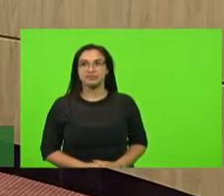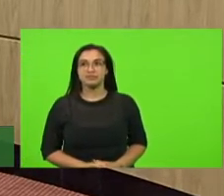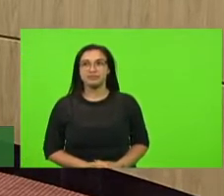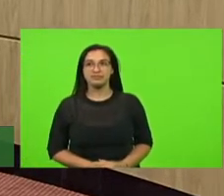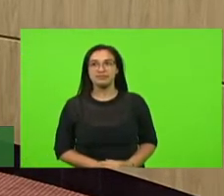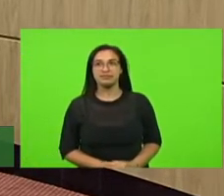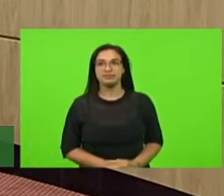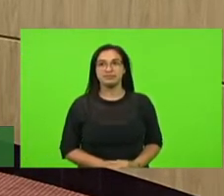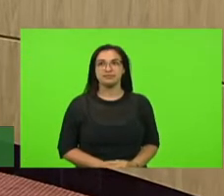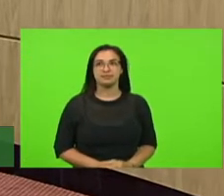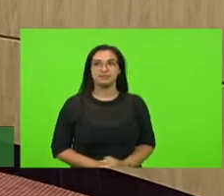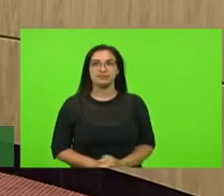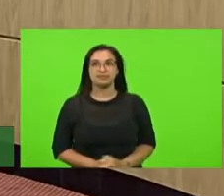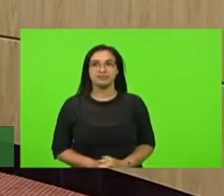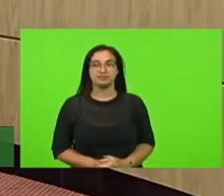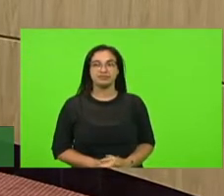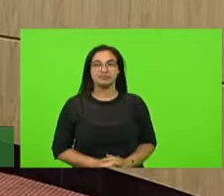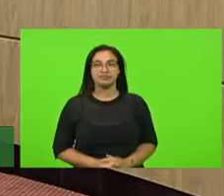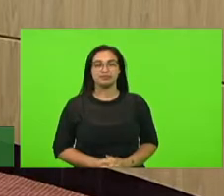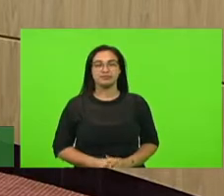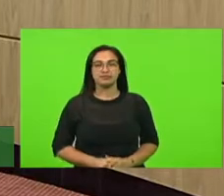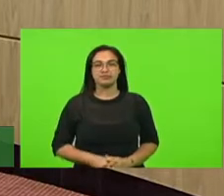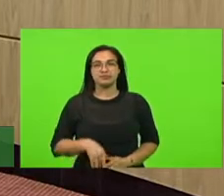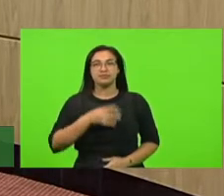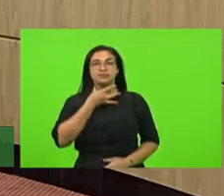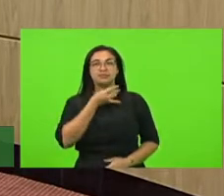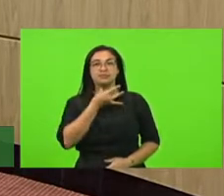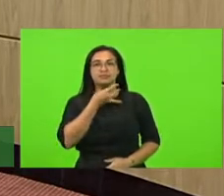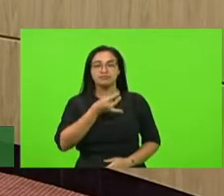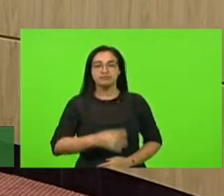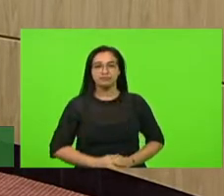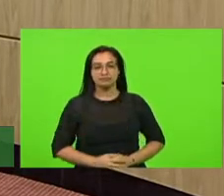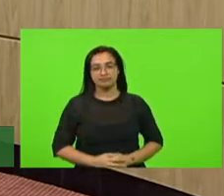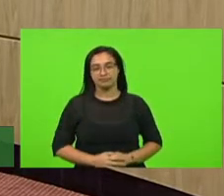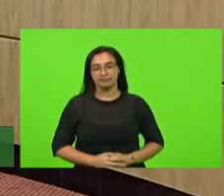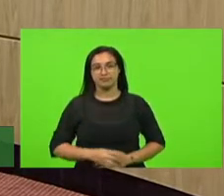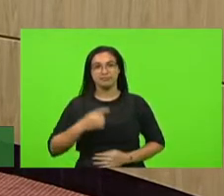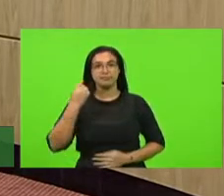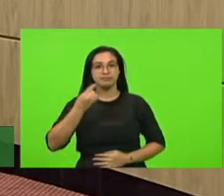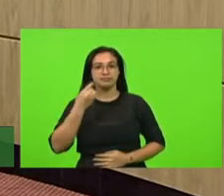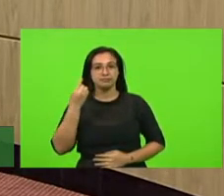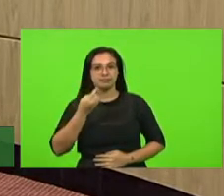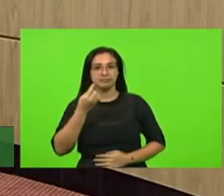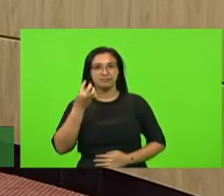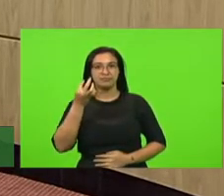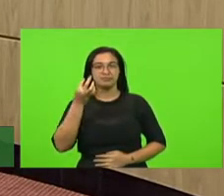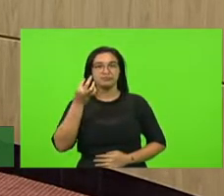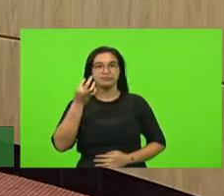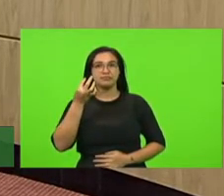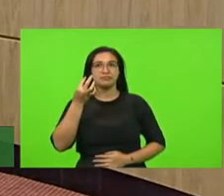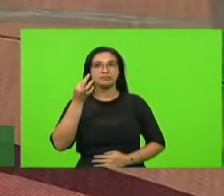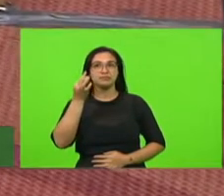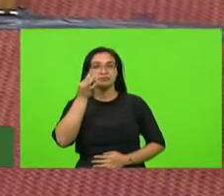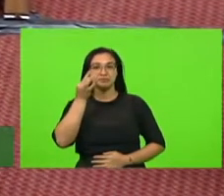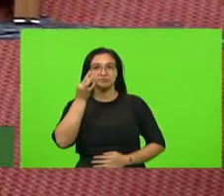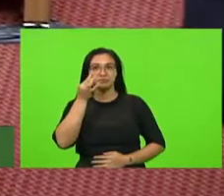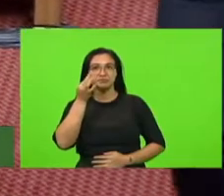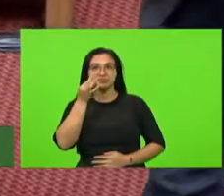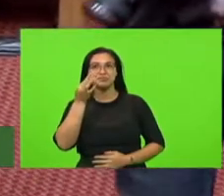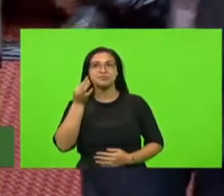Deputado Valdir Cobocchini. Encaminhamento de voto, senhor presidente. O deputado Fernando Krelin fez um contato agora há